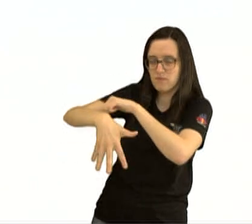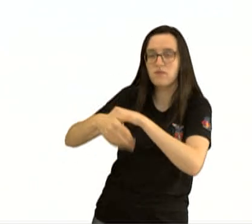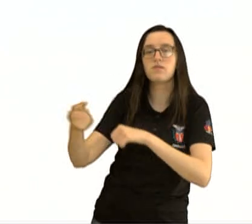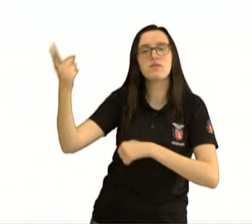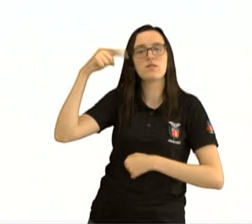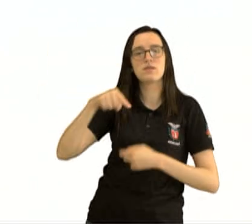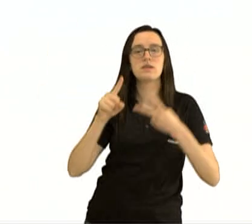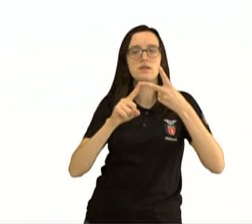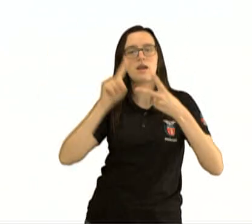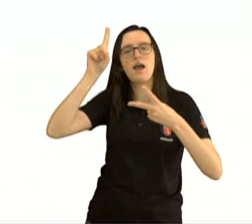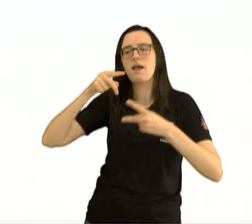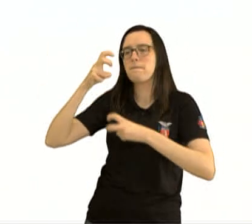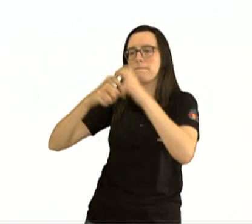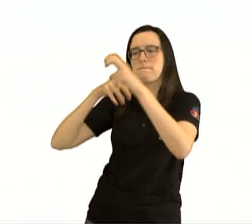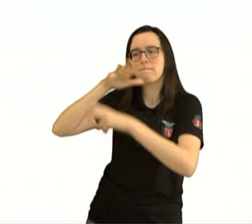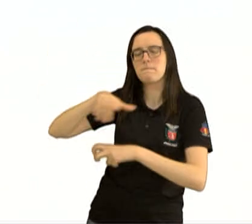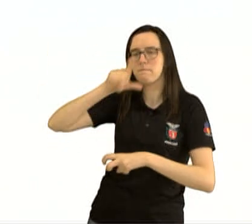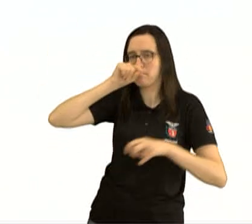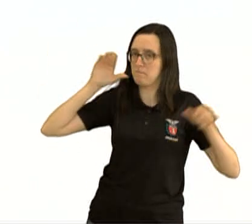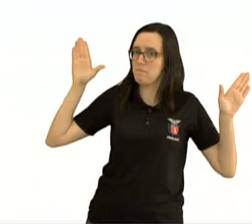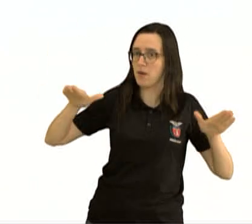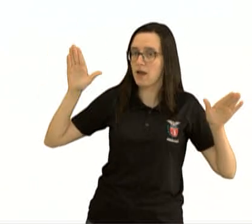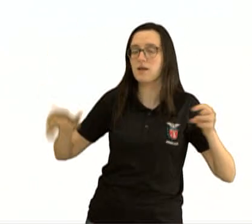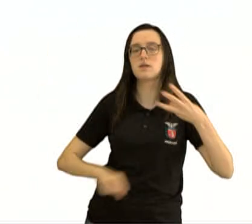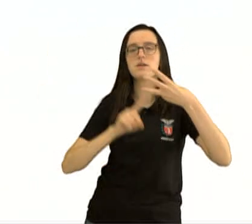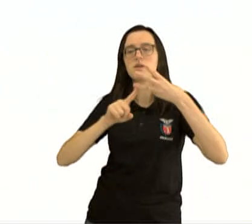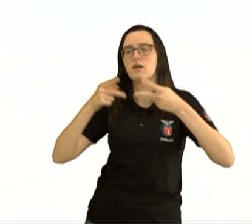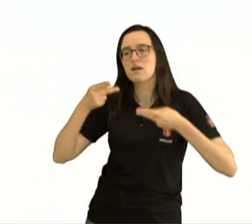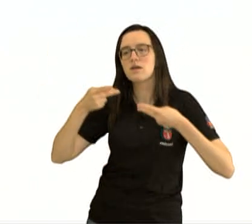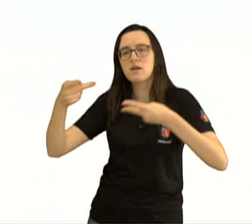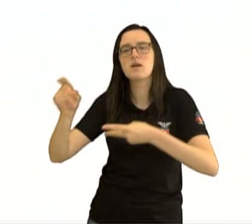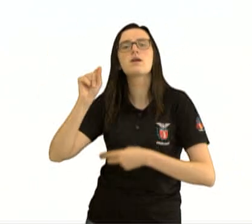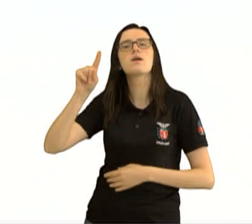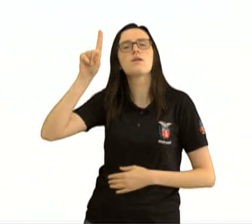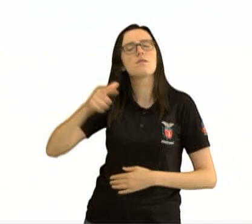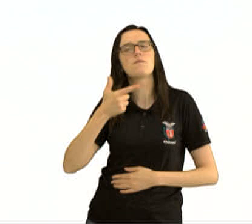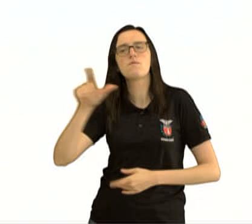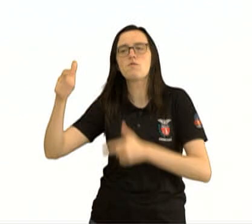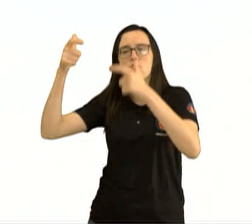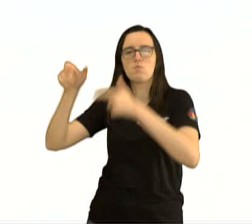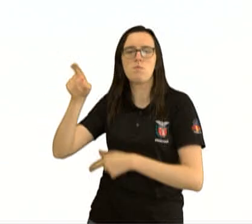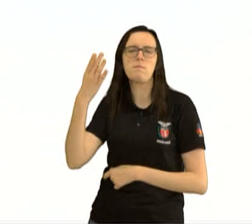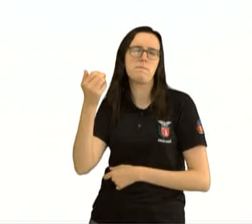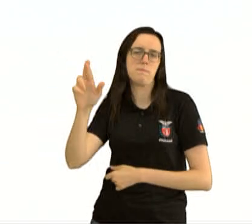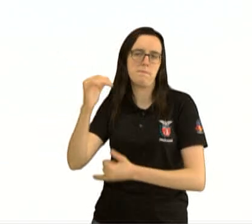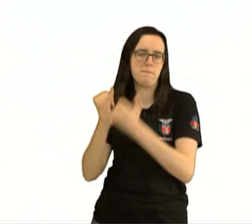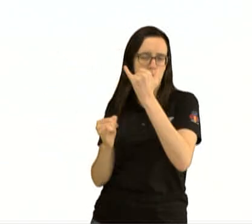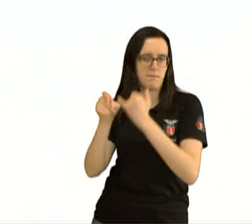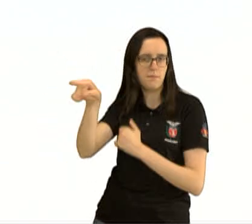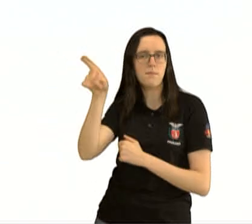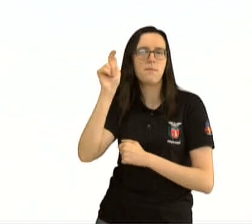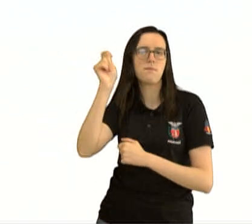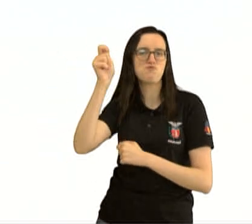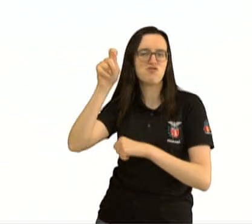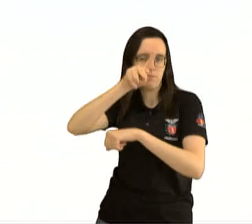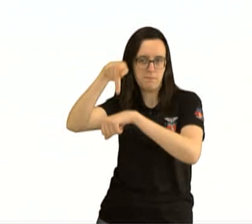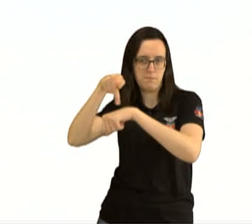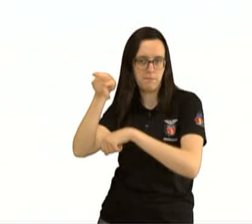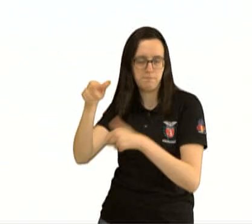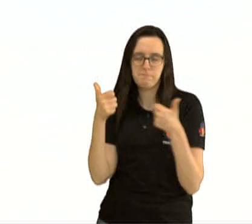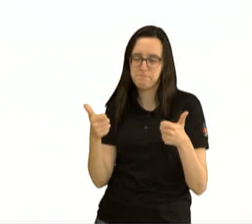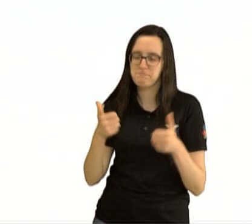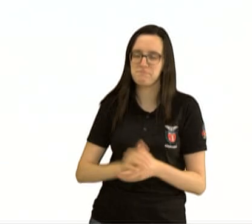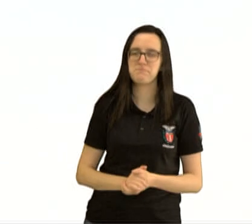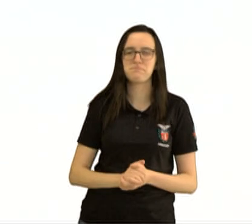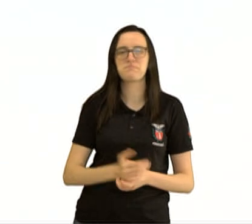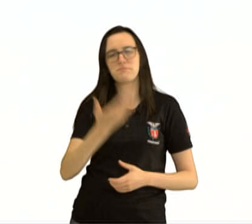Aves. And the third, the Ice Bar. E finalmente o Ice Bar na Argentina. Ok? Great. Let's